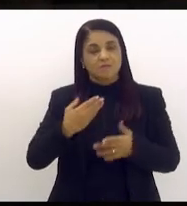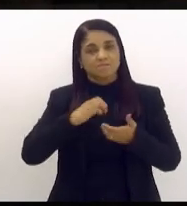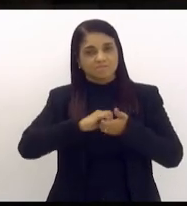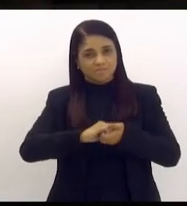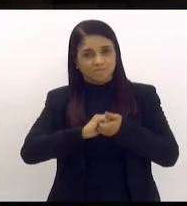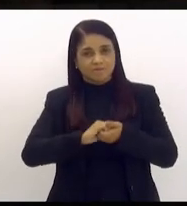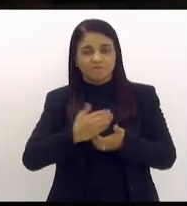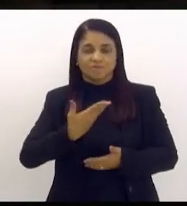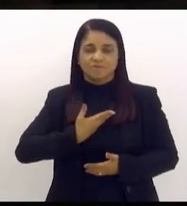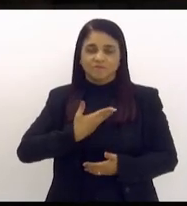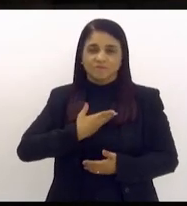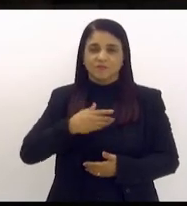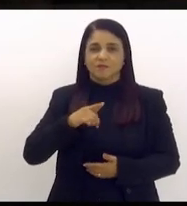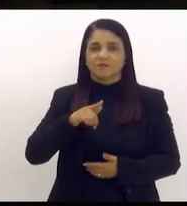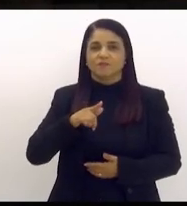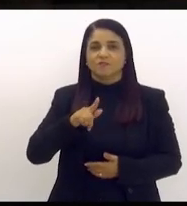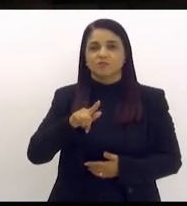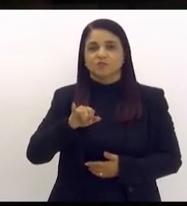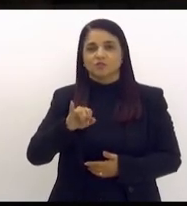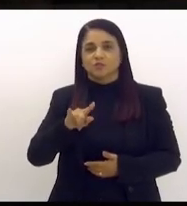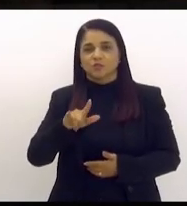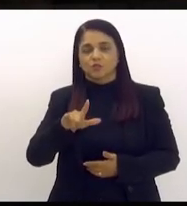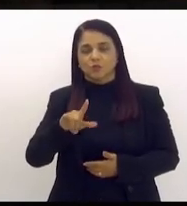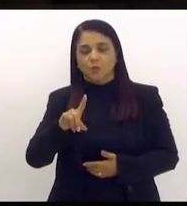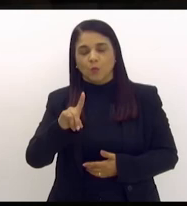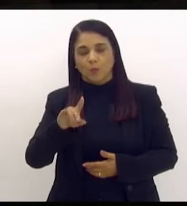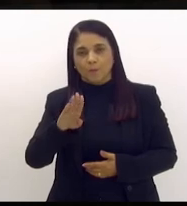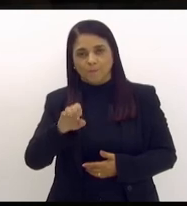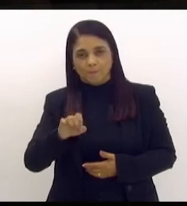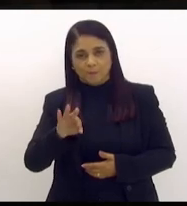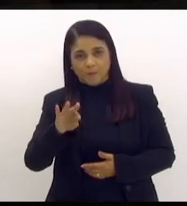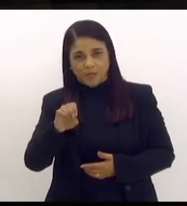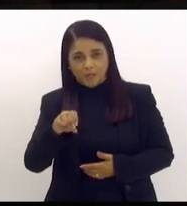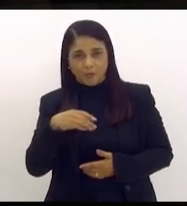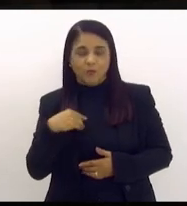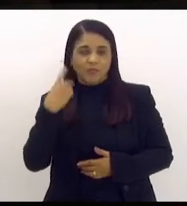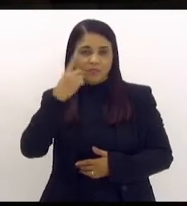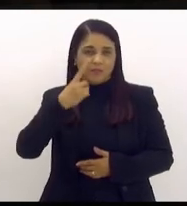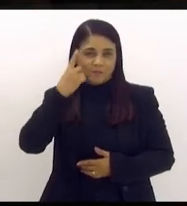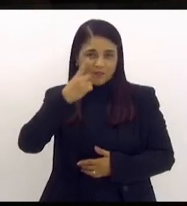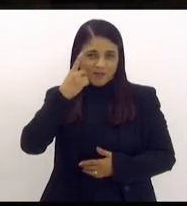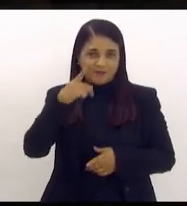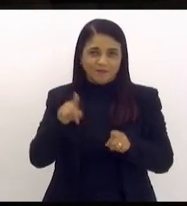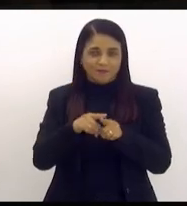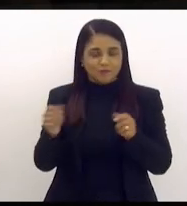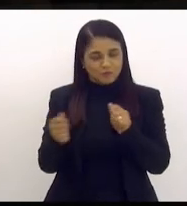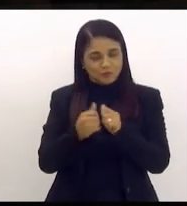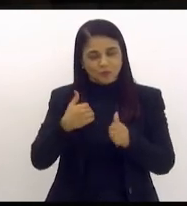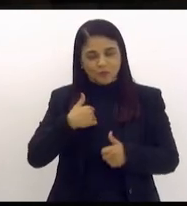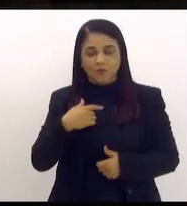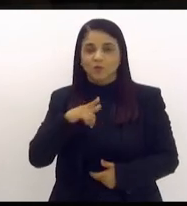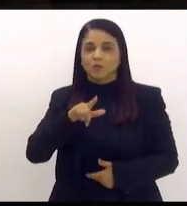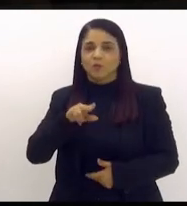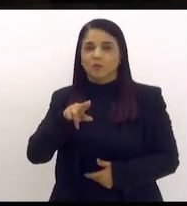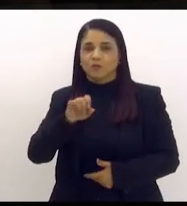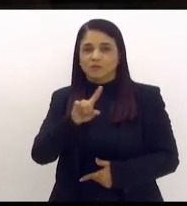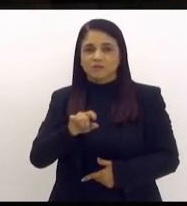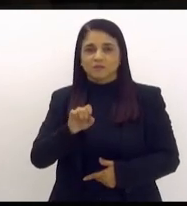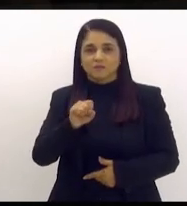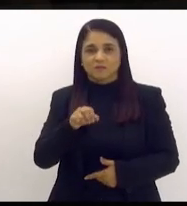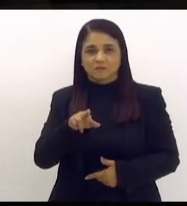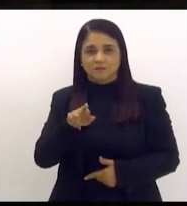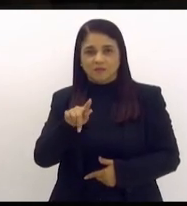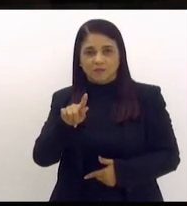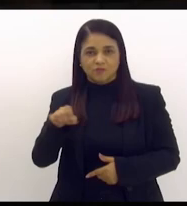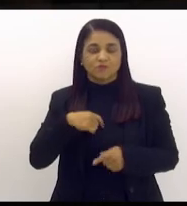o Gilberto Palmares que foi deputado junto comigo nessa casa luí Sérgio também companheiro de